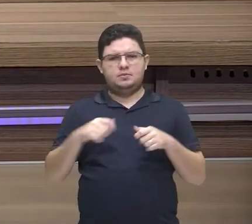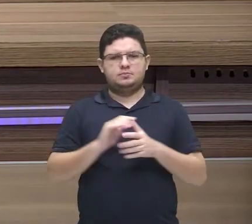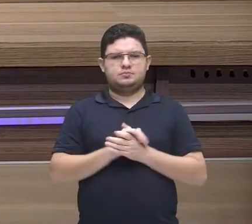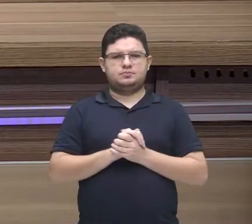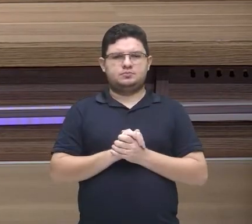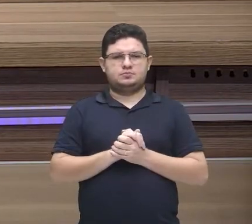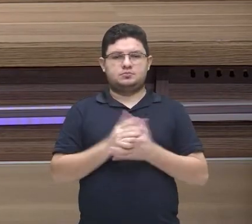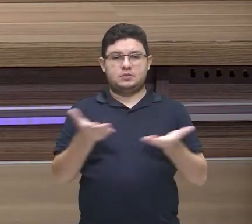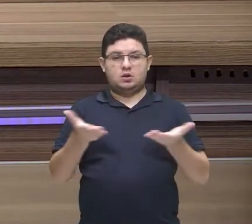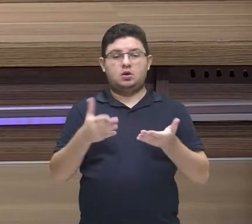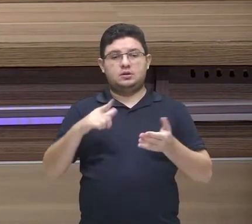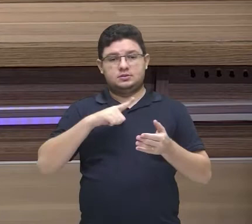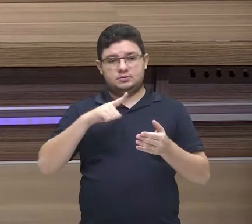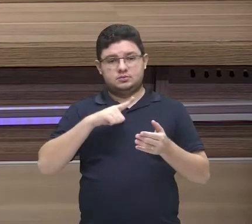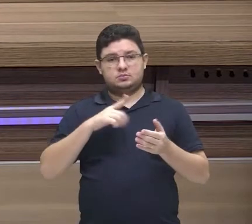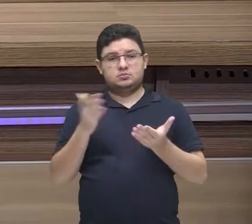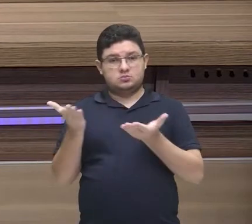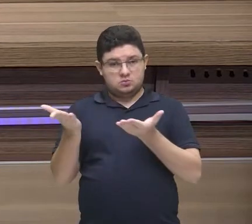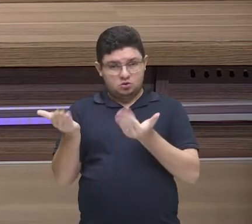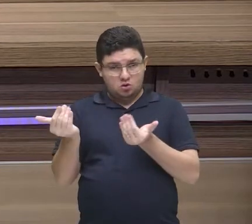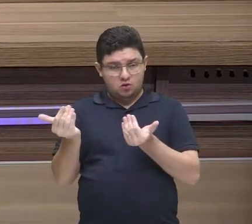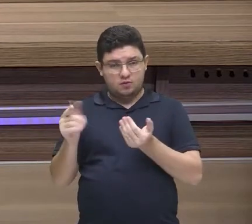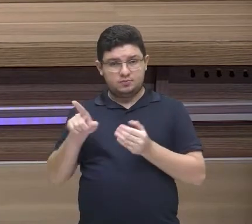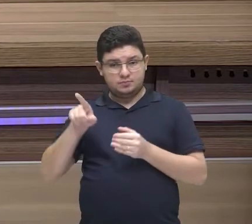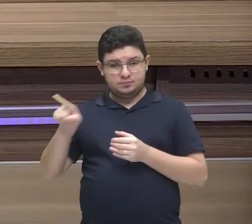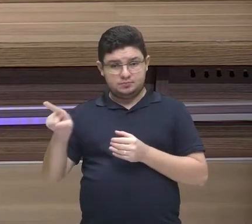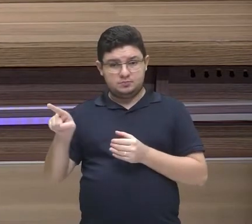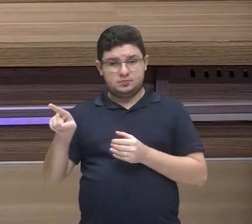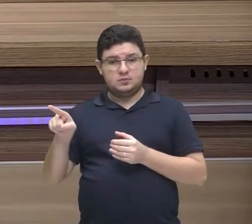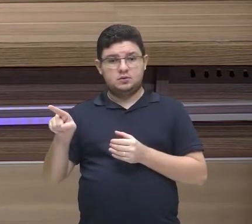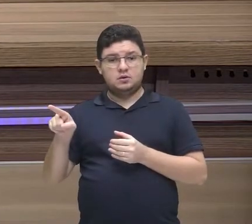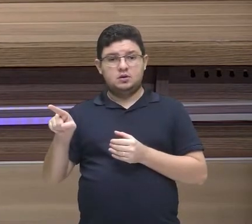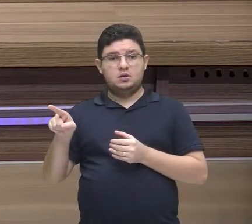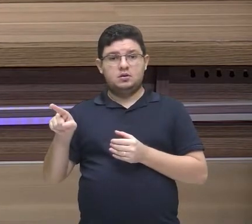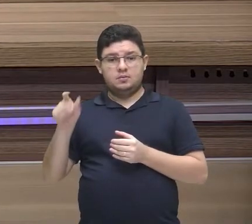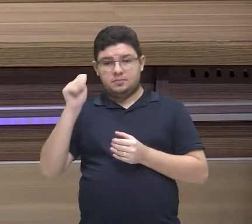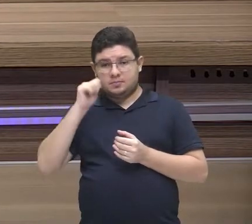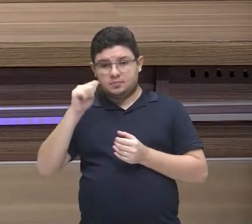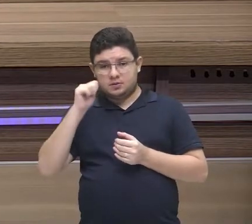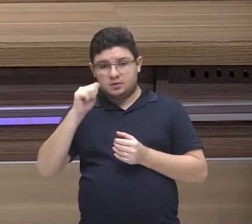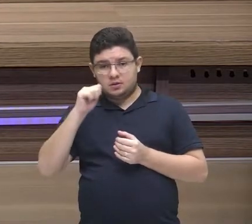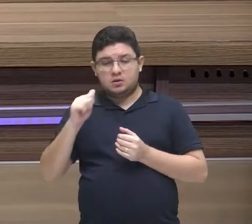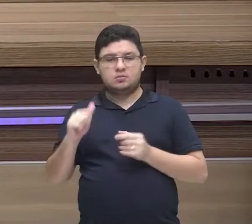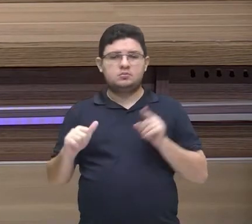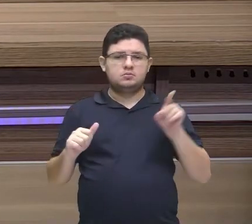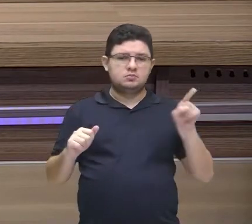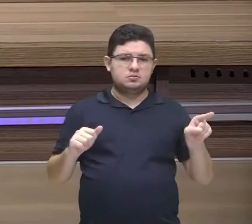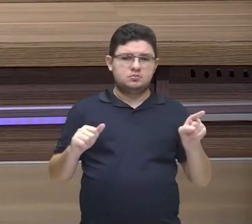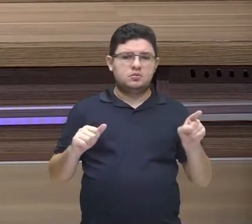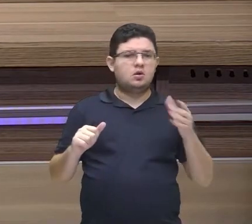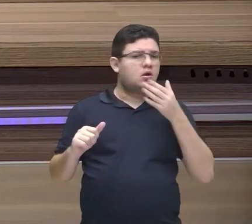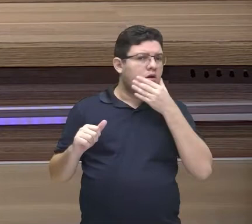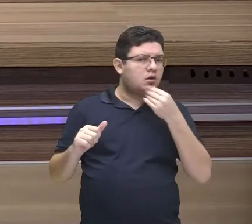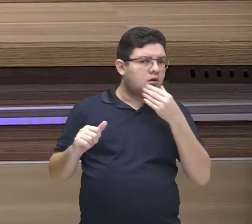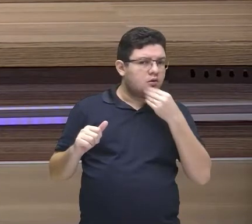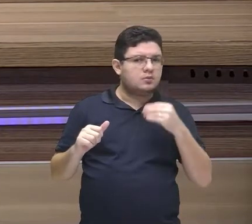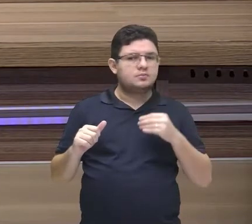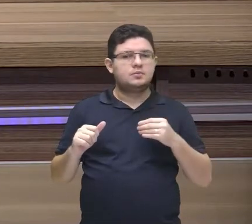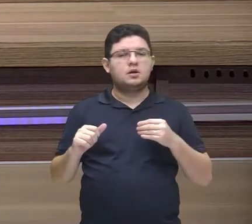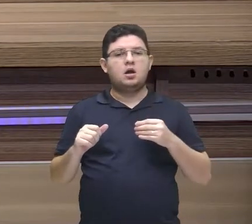2 adolescentes, o menino e a menina, né? E o que é que a gente vai fazer? Né? Tinha que repassar a